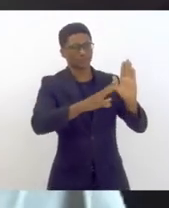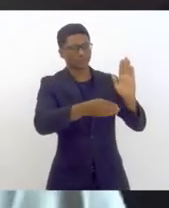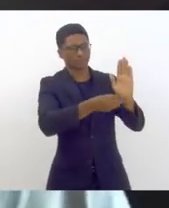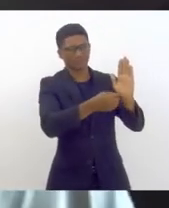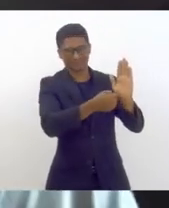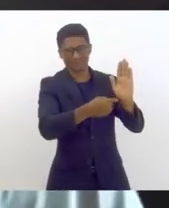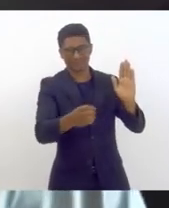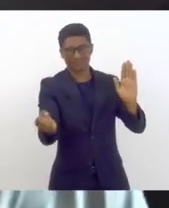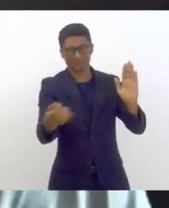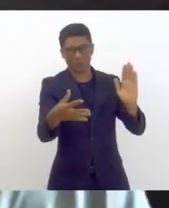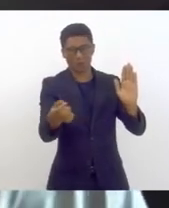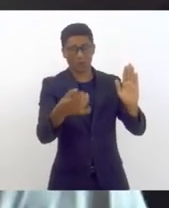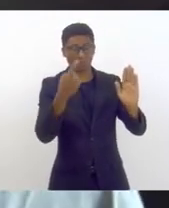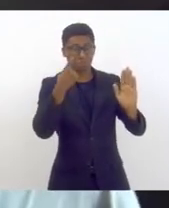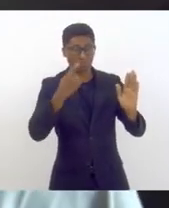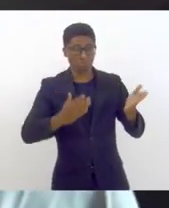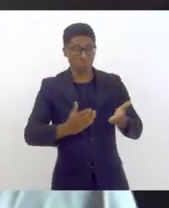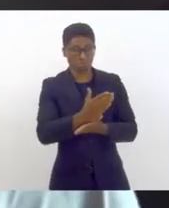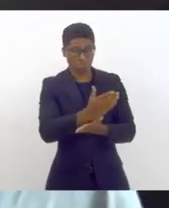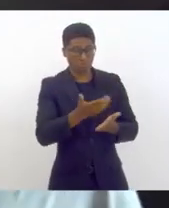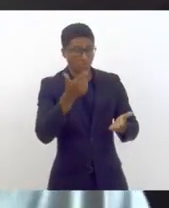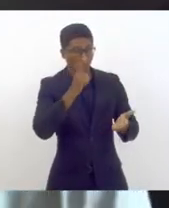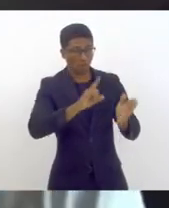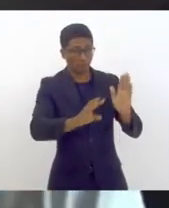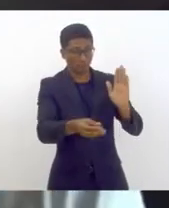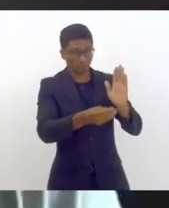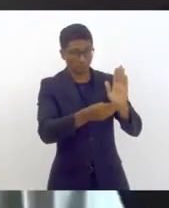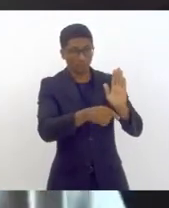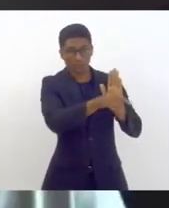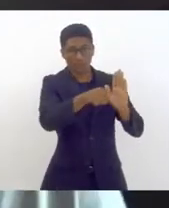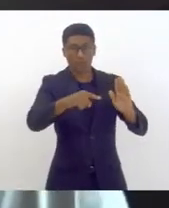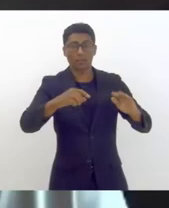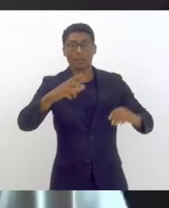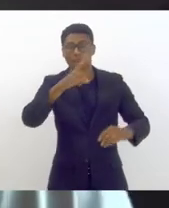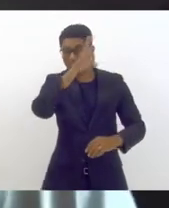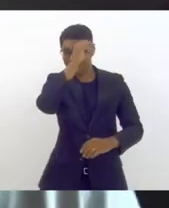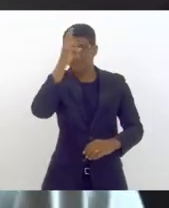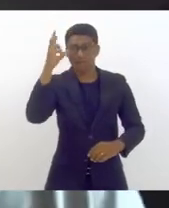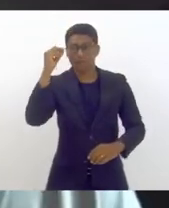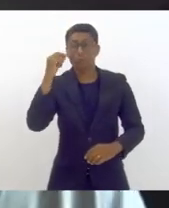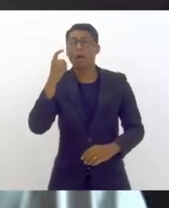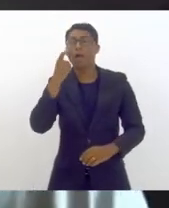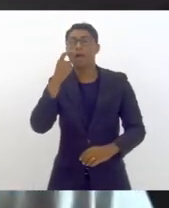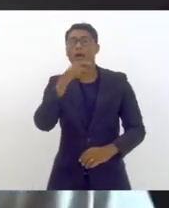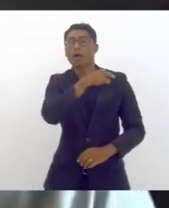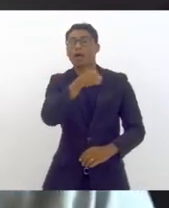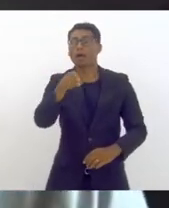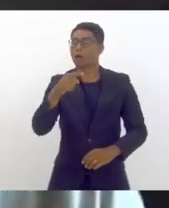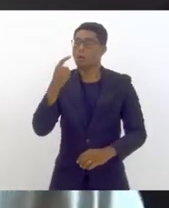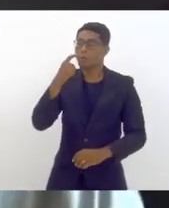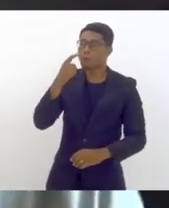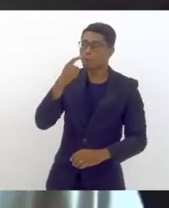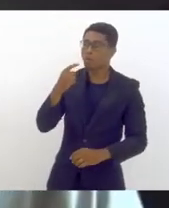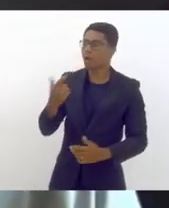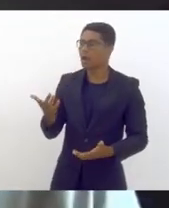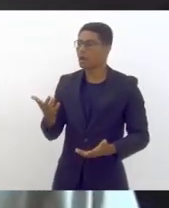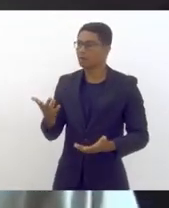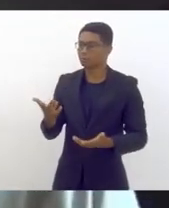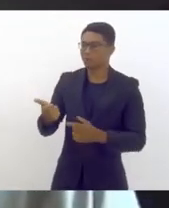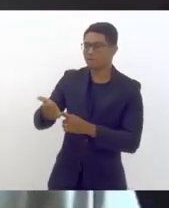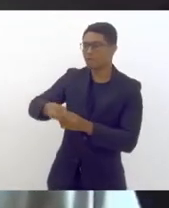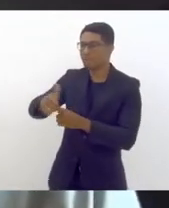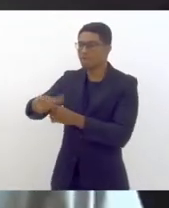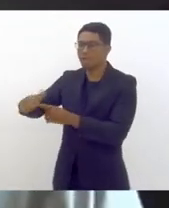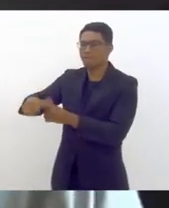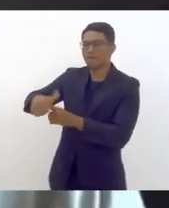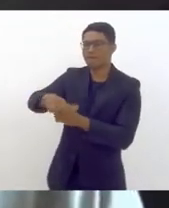que a gente espera ver ser aprovado em breve, uma vez que as prefeituras estão ali mais próximas dos cidadãos e, consequentemente,